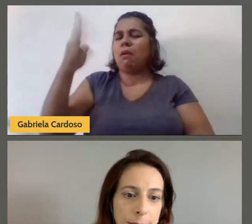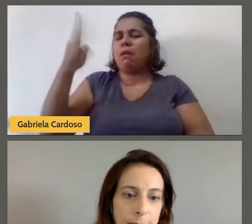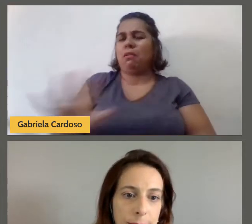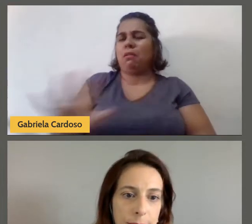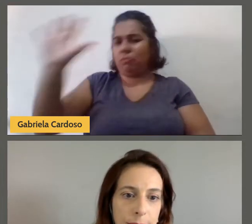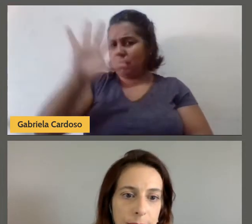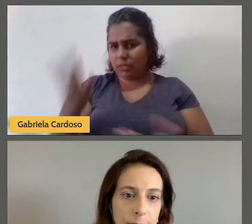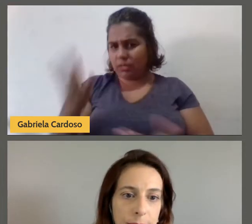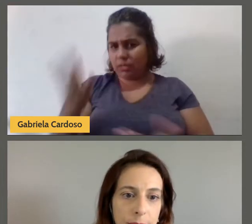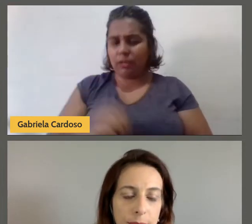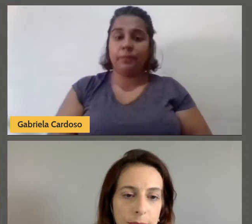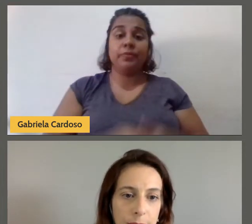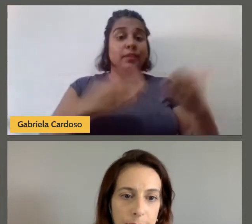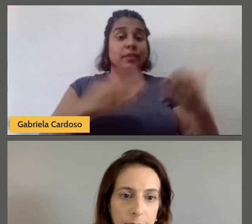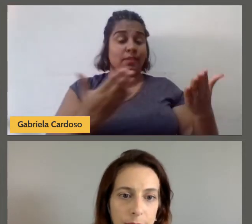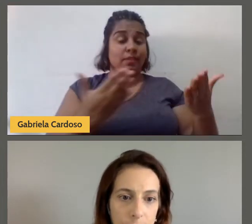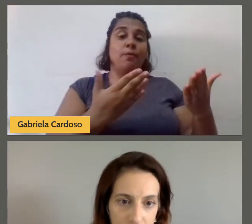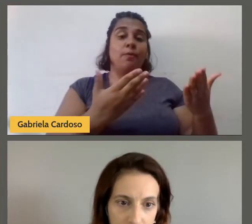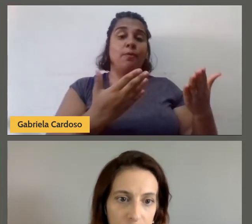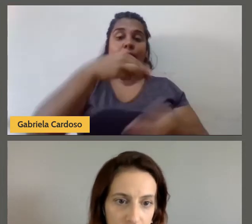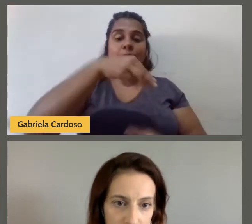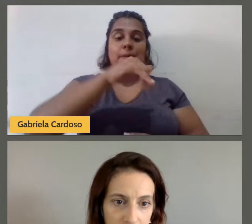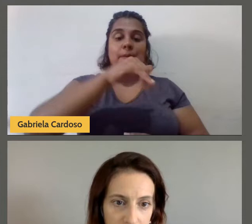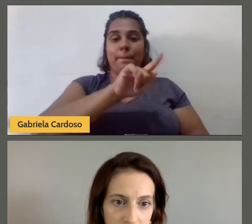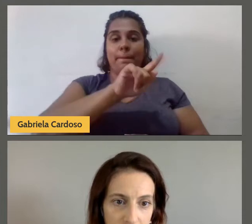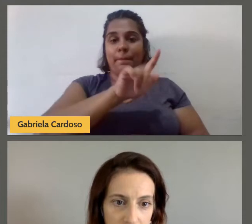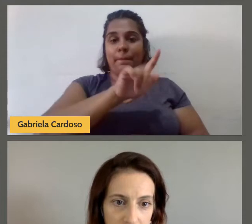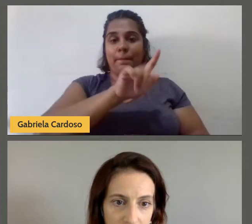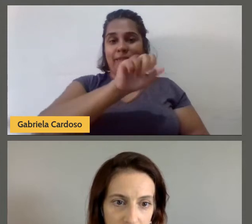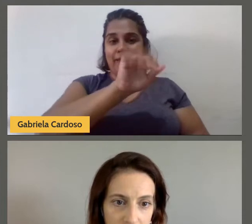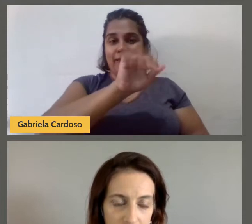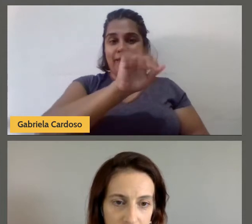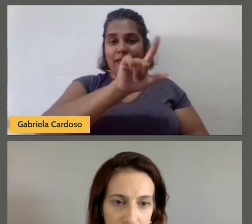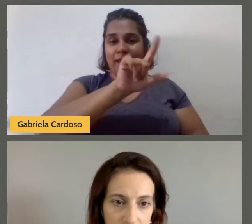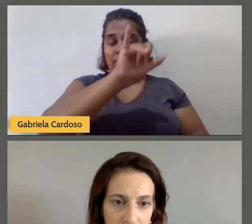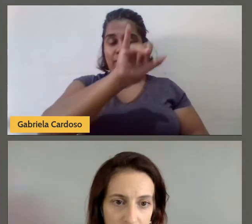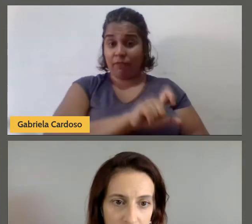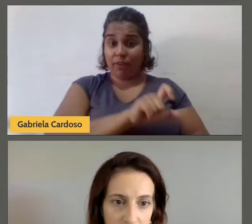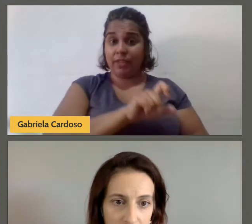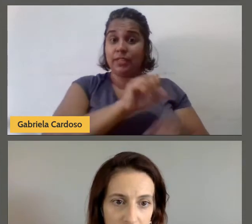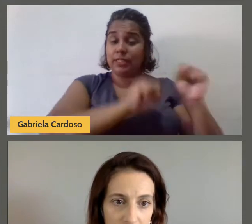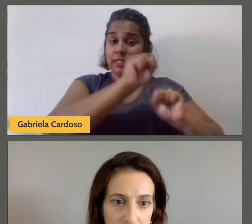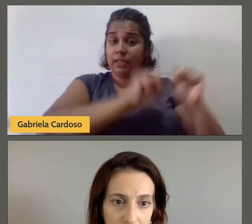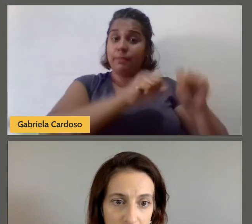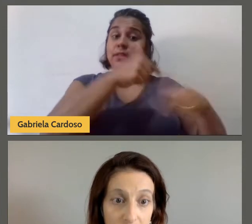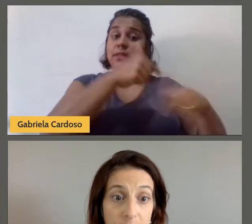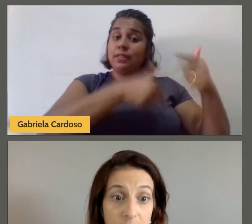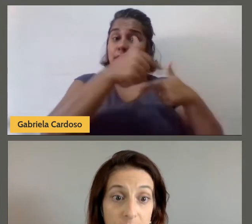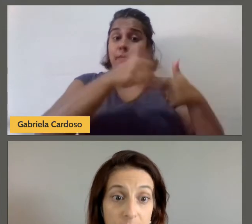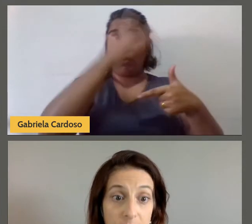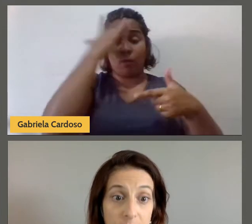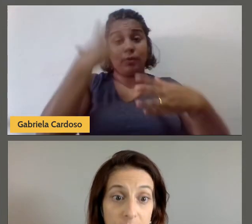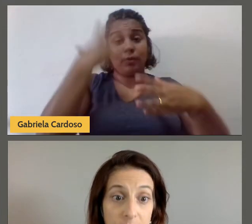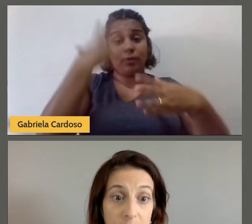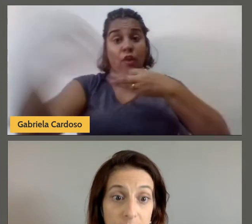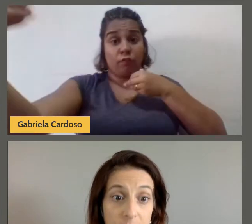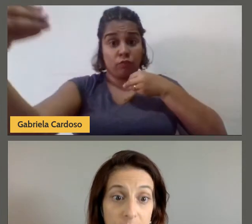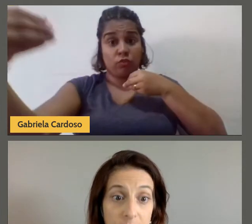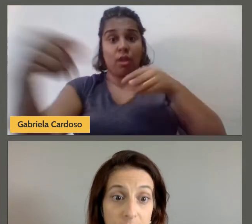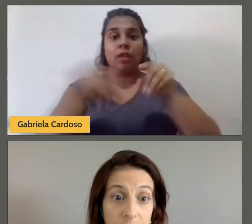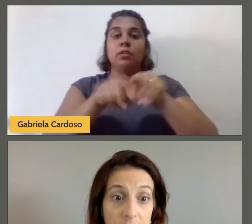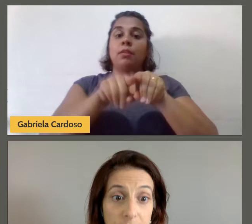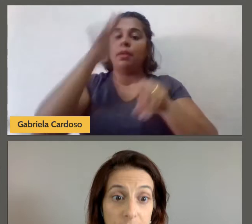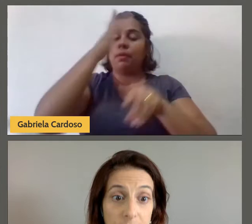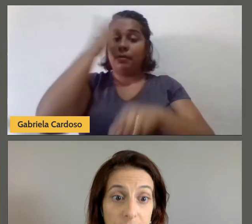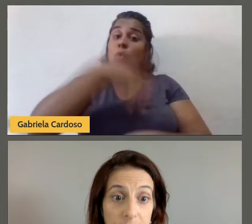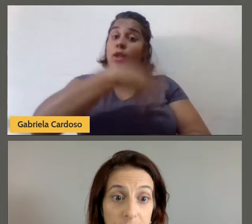O Migraflix, a gente trabalha tanto com refugiados como imigrantes. Refugiados e imigrantes, eles podem ter, muitas vezes, até condições parecidas,